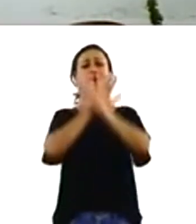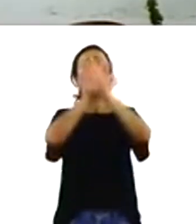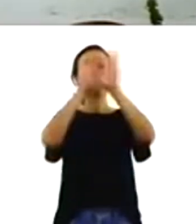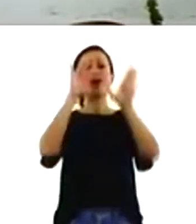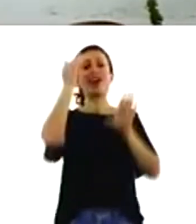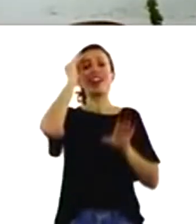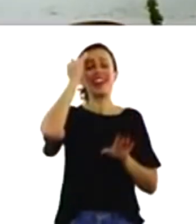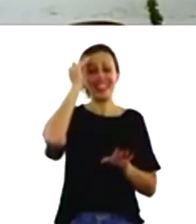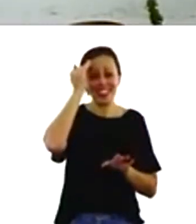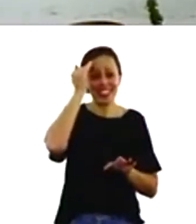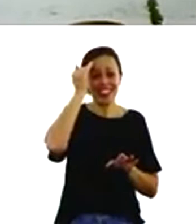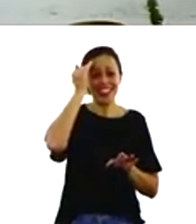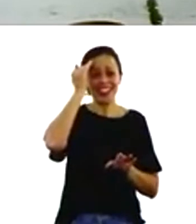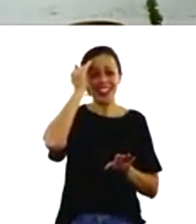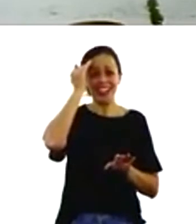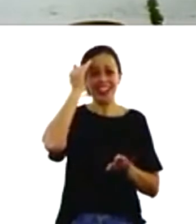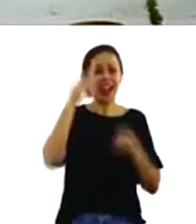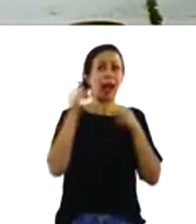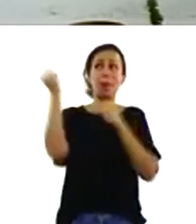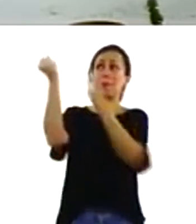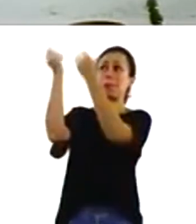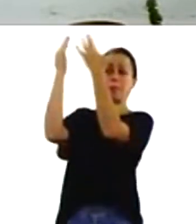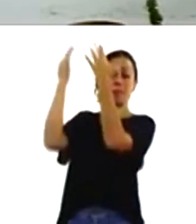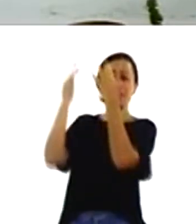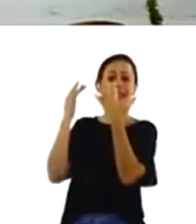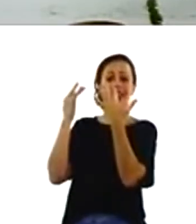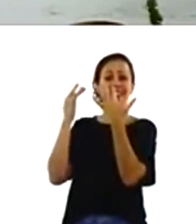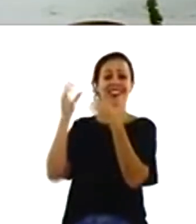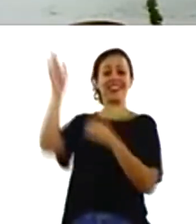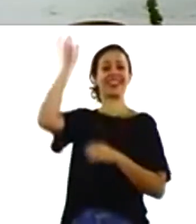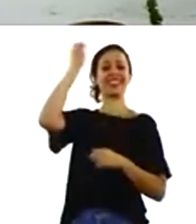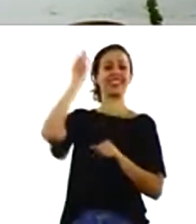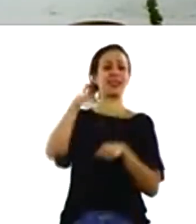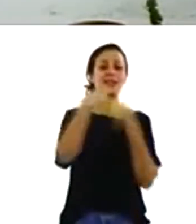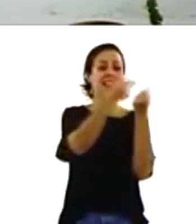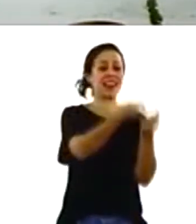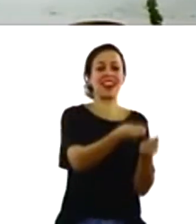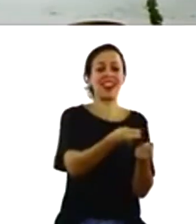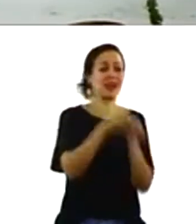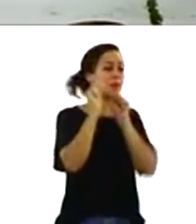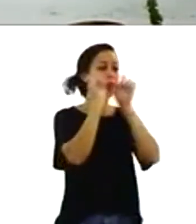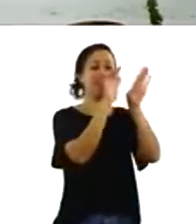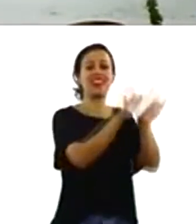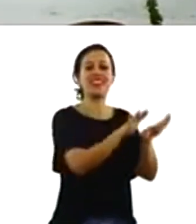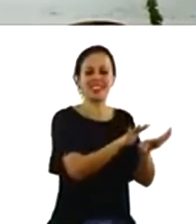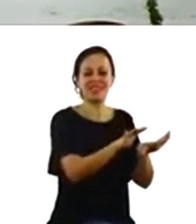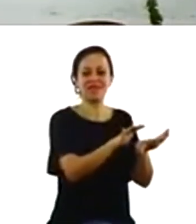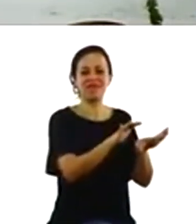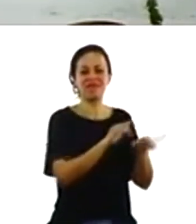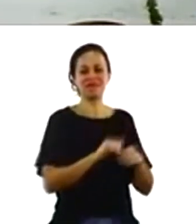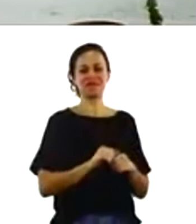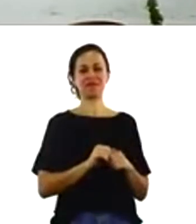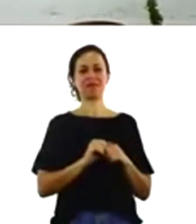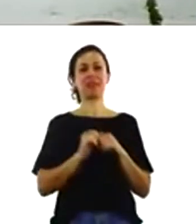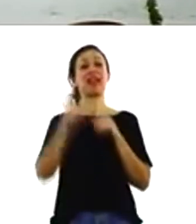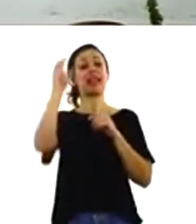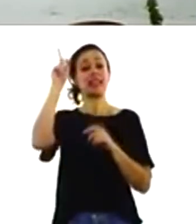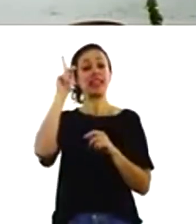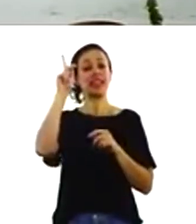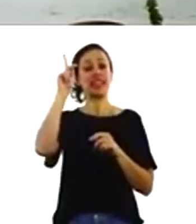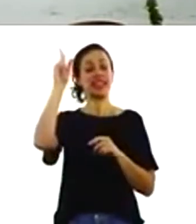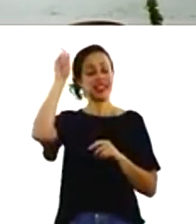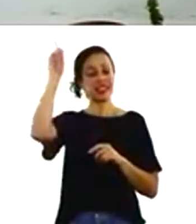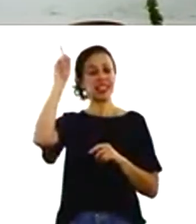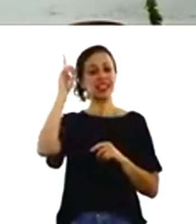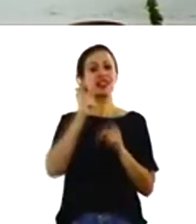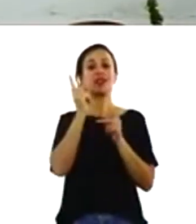2 coisas. Ele pede a Deus que Deus ilumine o coração deles, para que com os olhos